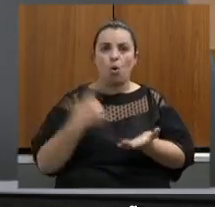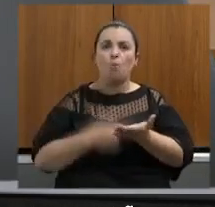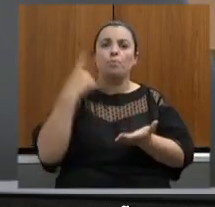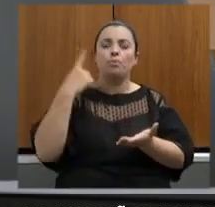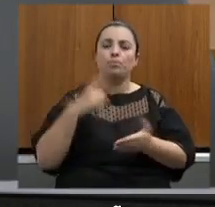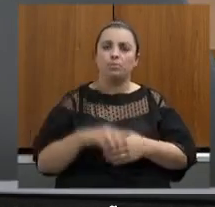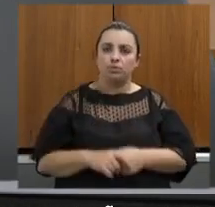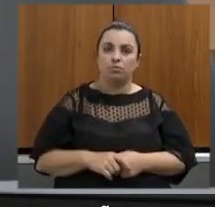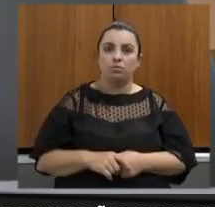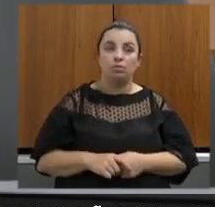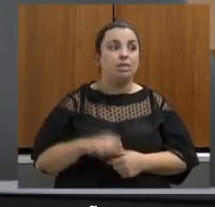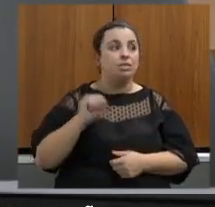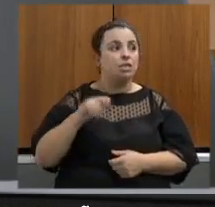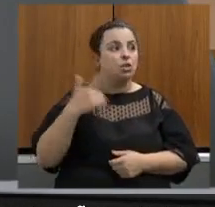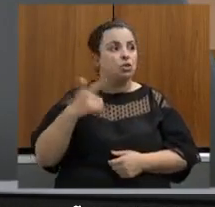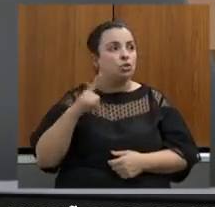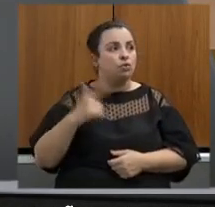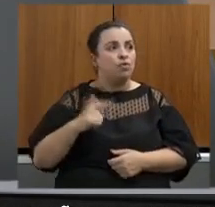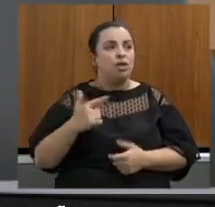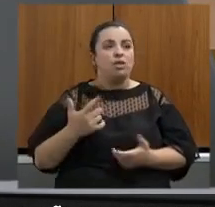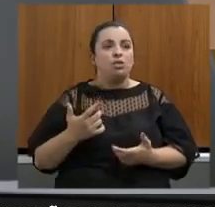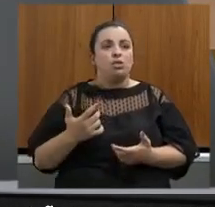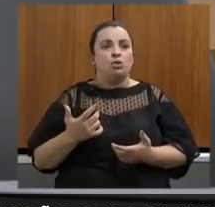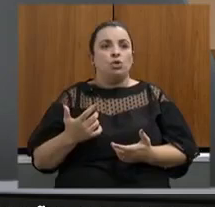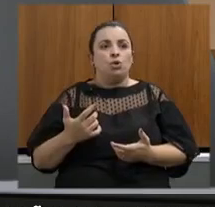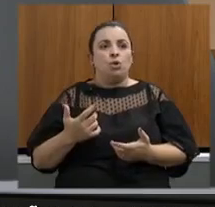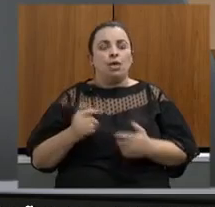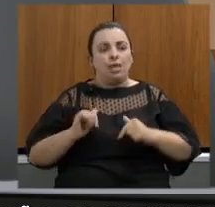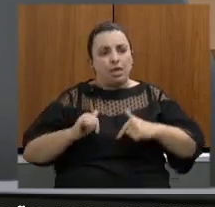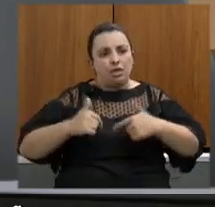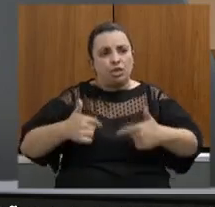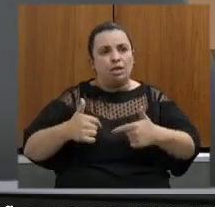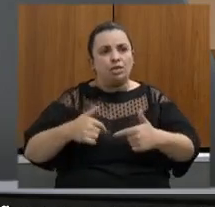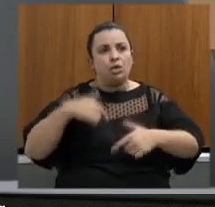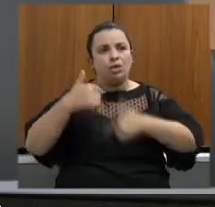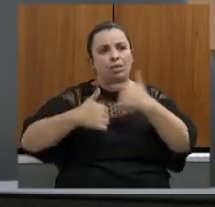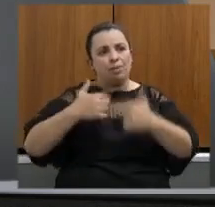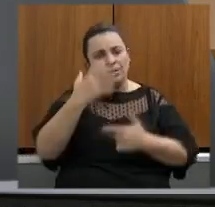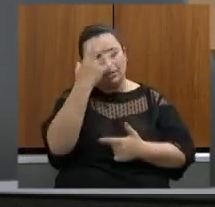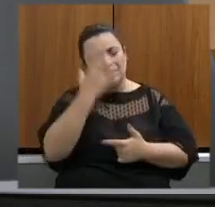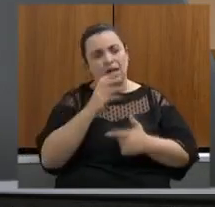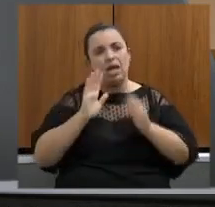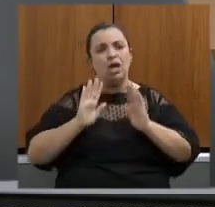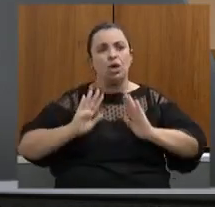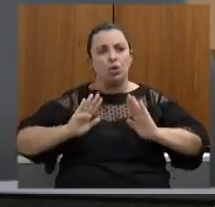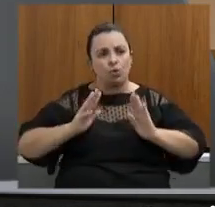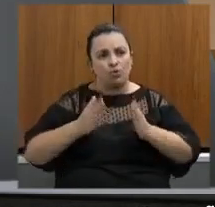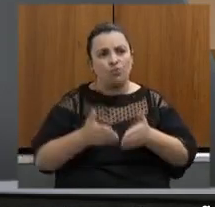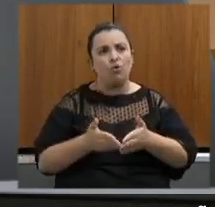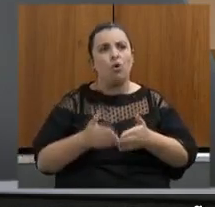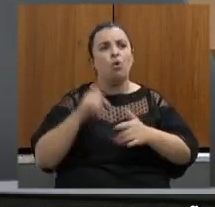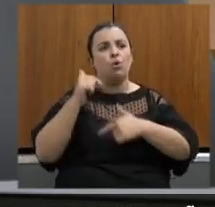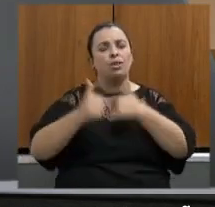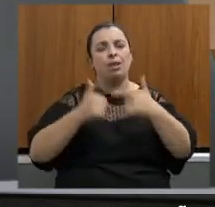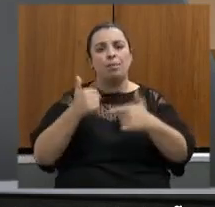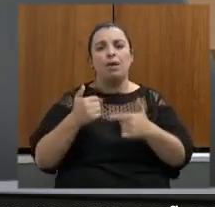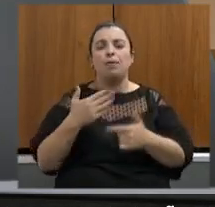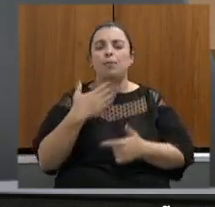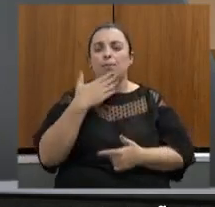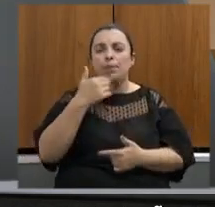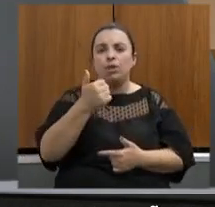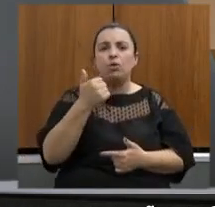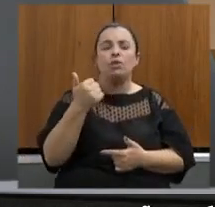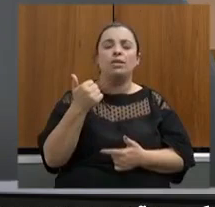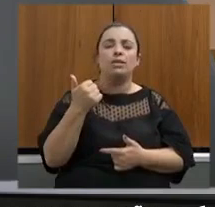com muita dedicação um trabalho sério focado um trabalho voltado para a melhoria